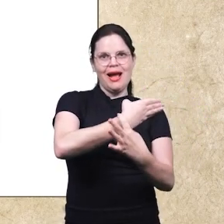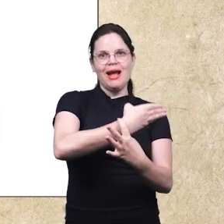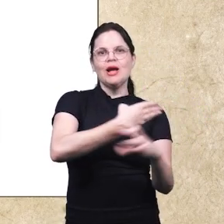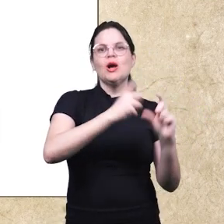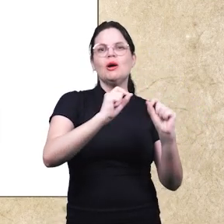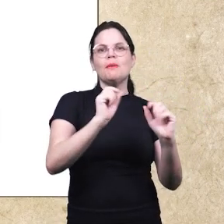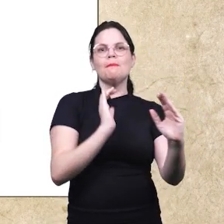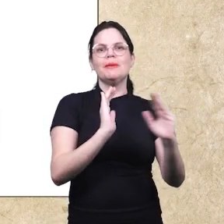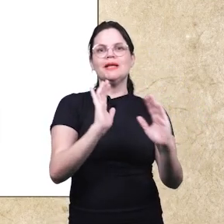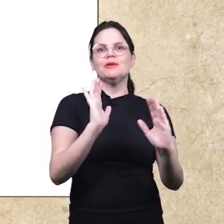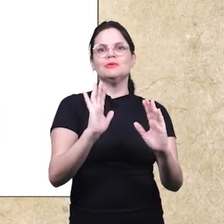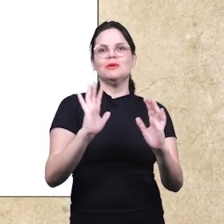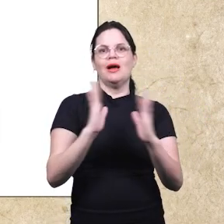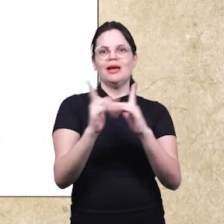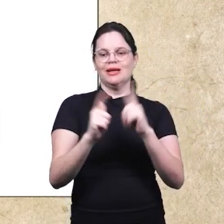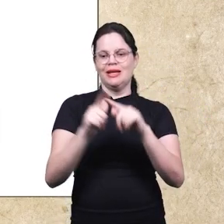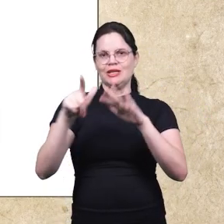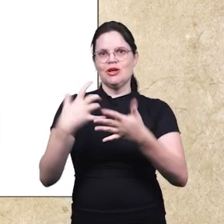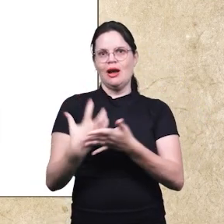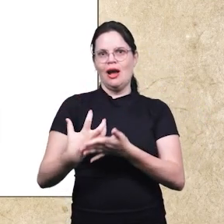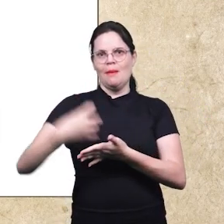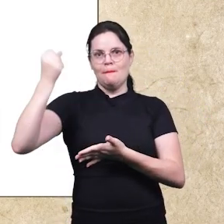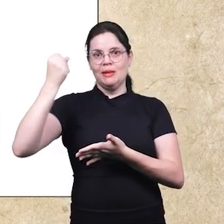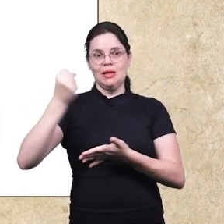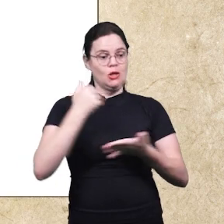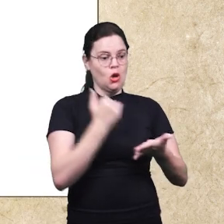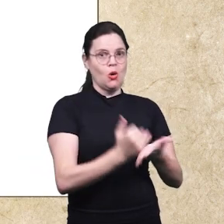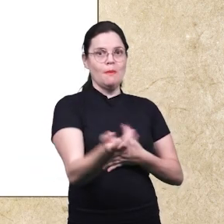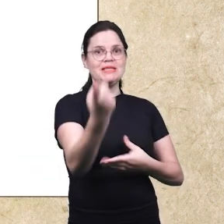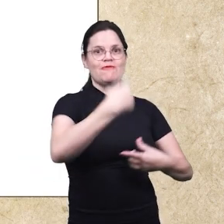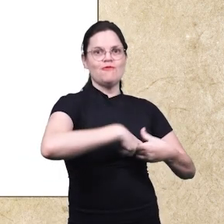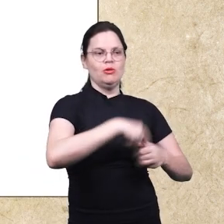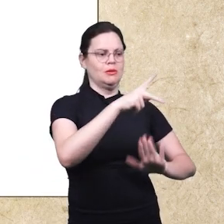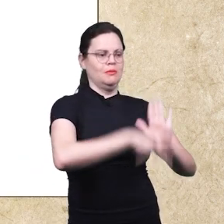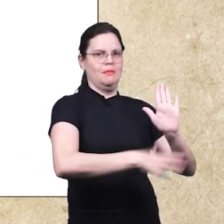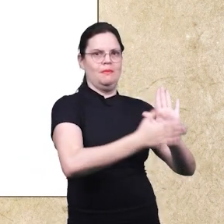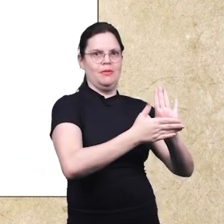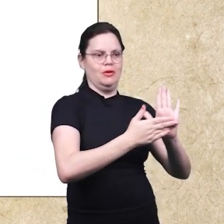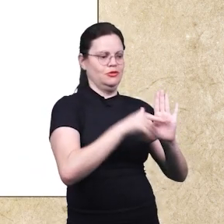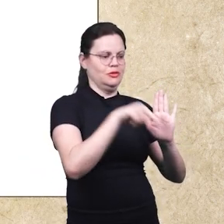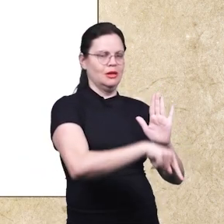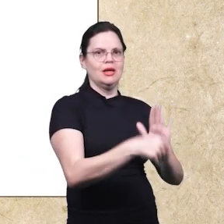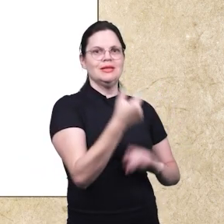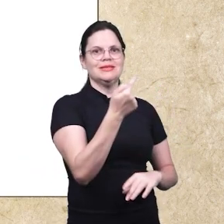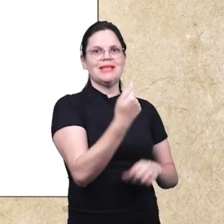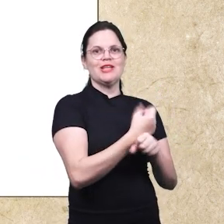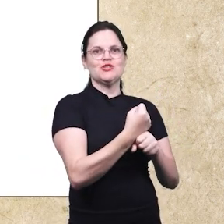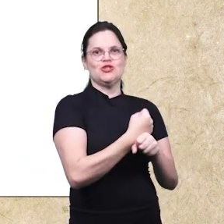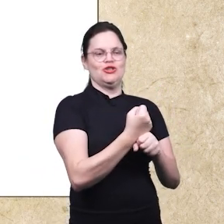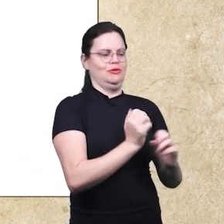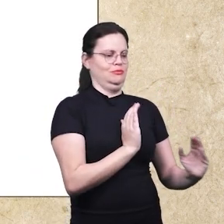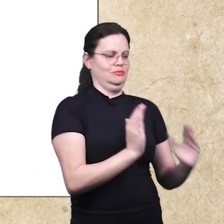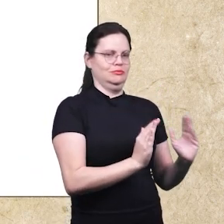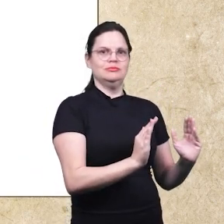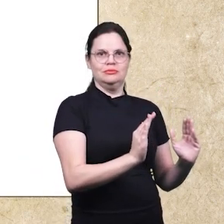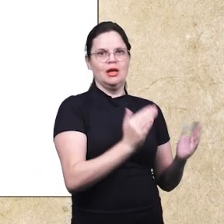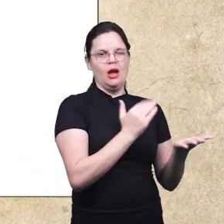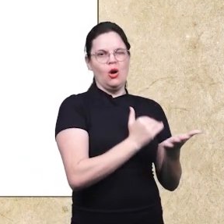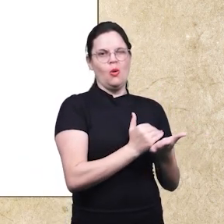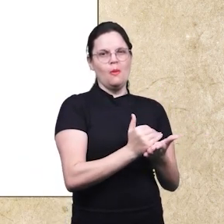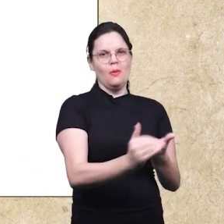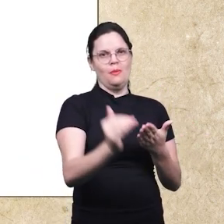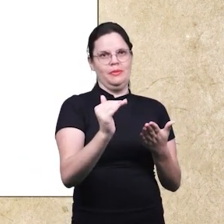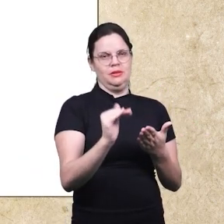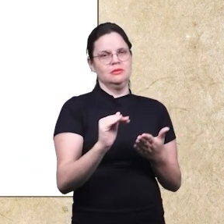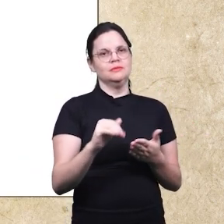É claro que esses 7 anos são Velho Testamento, porque se refere a Israel. Mas isso vai ficar claro agora